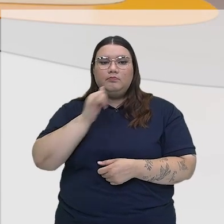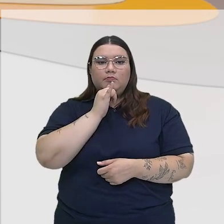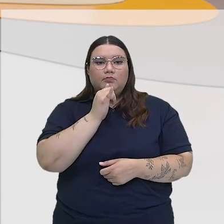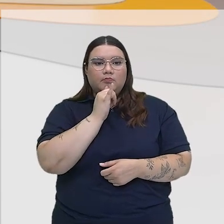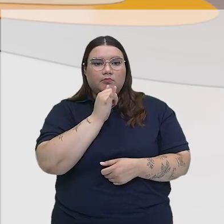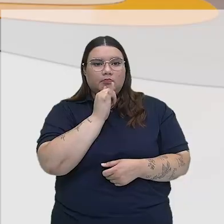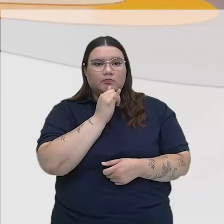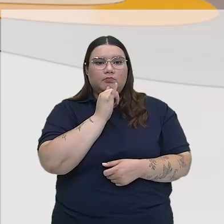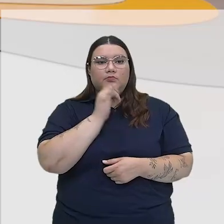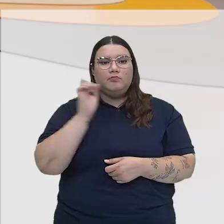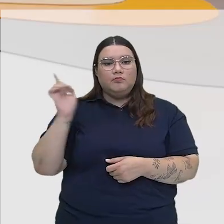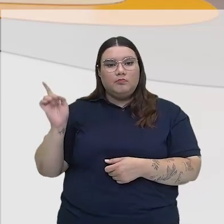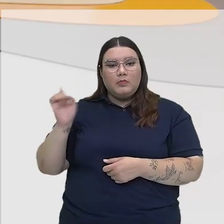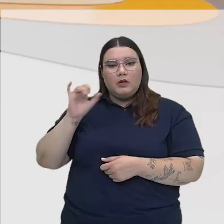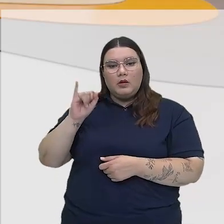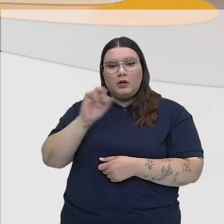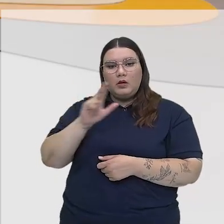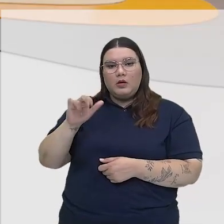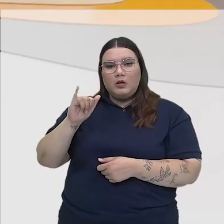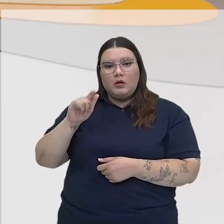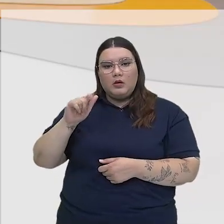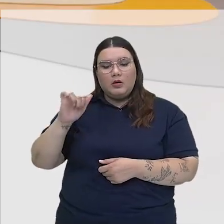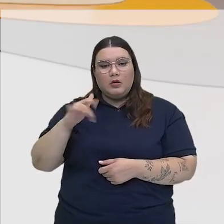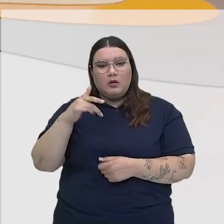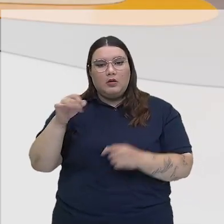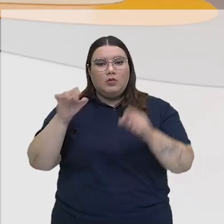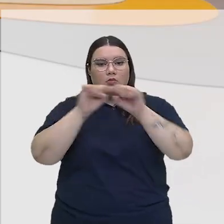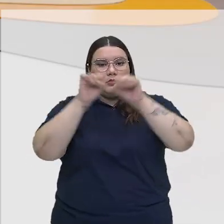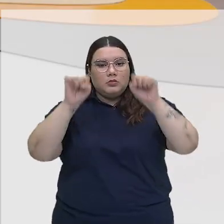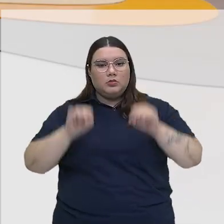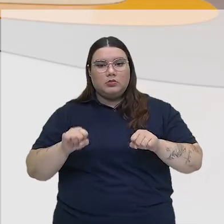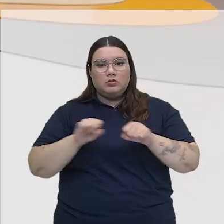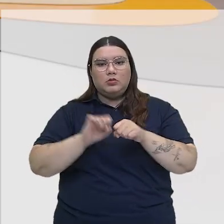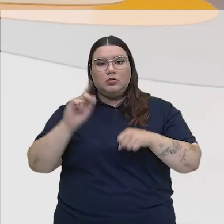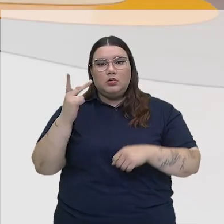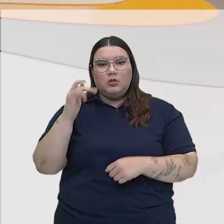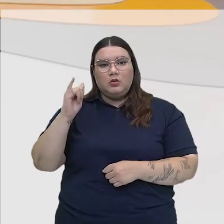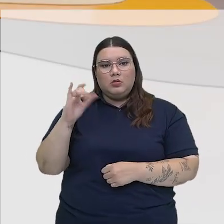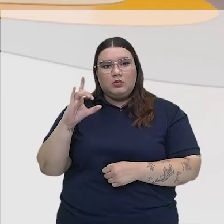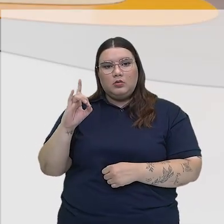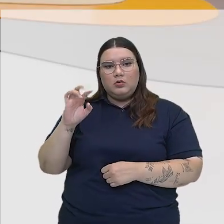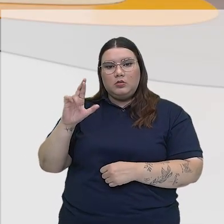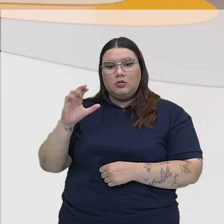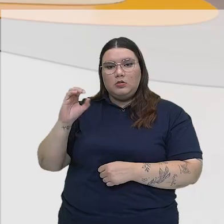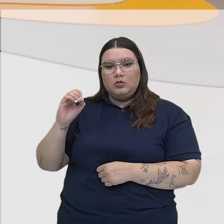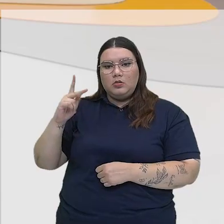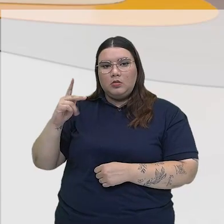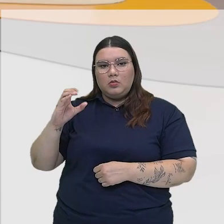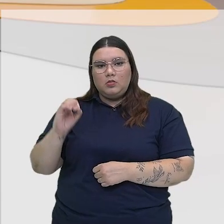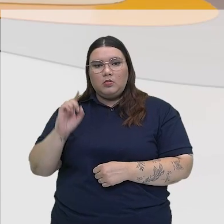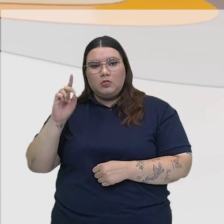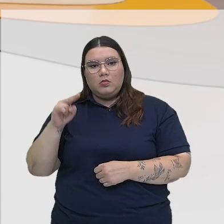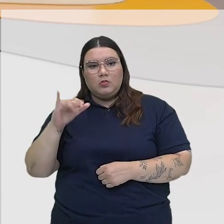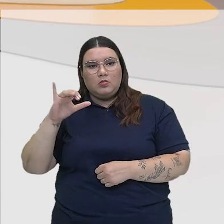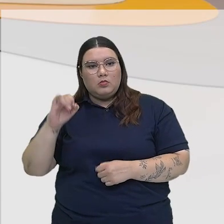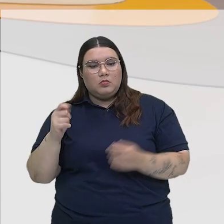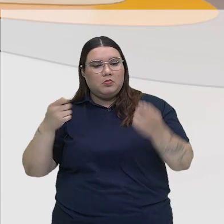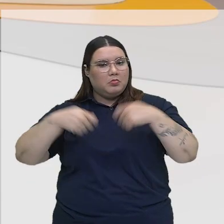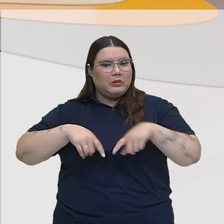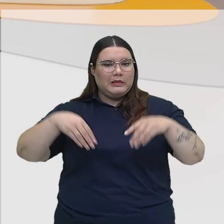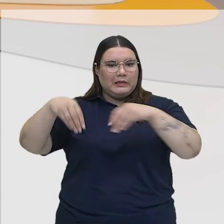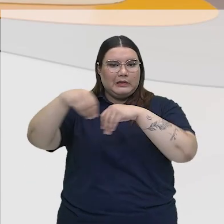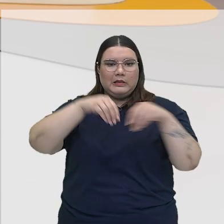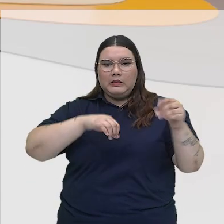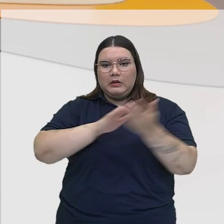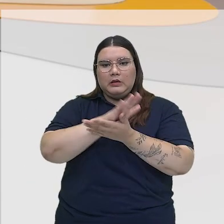exemplo, a primeira irrigação que vocês estão vendo é a de sistema hidropônico, tá? Que ela não precisa de nem